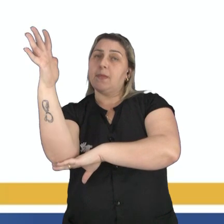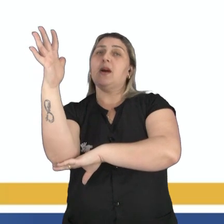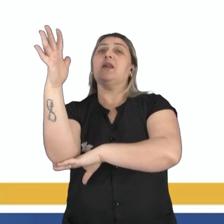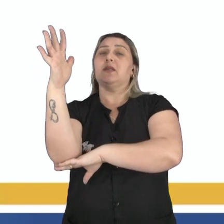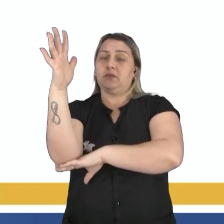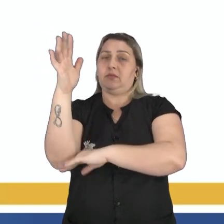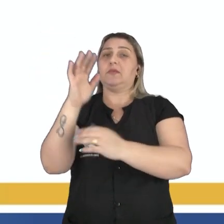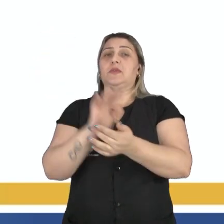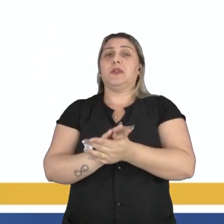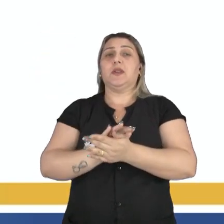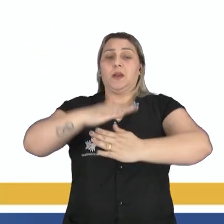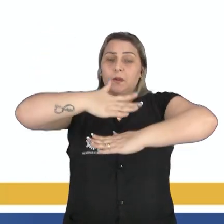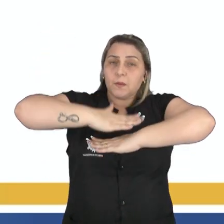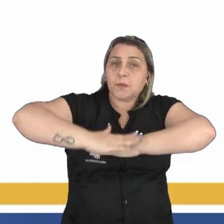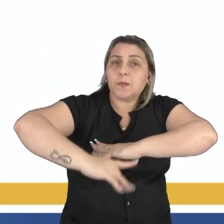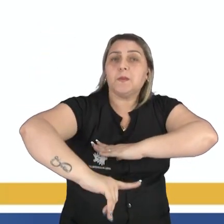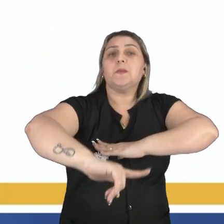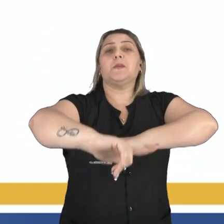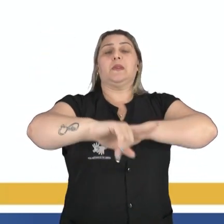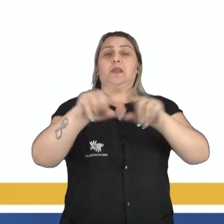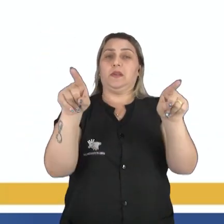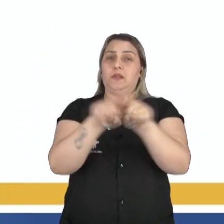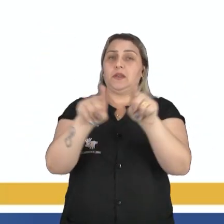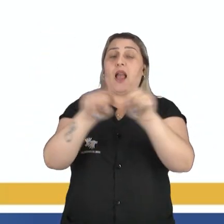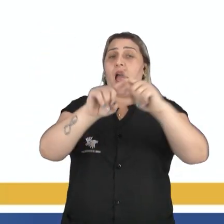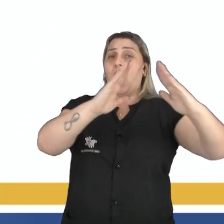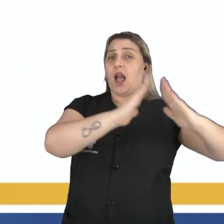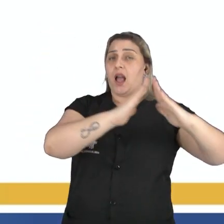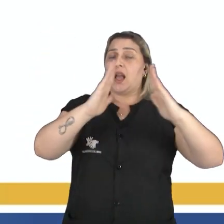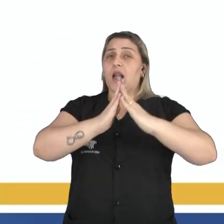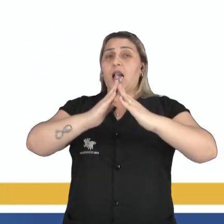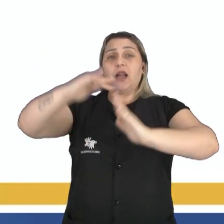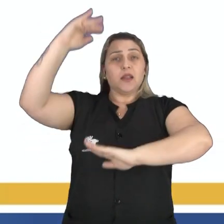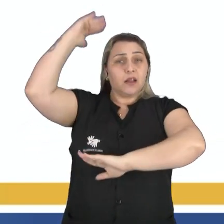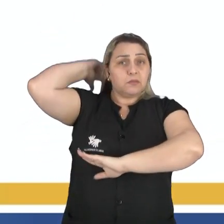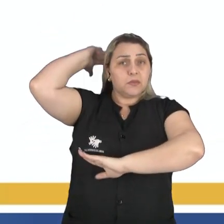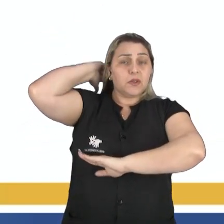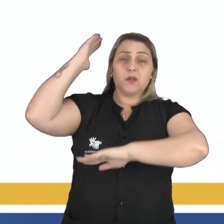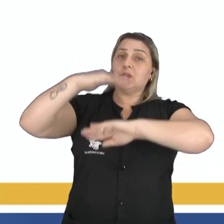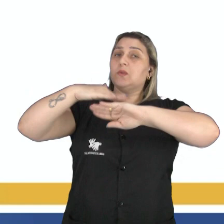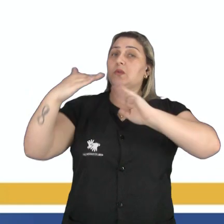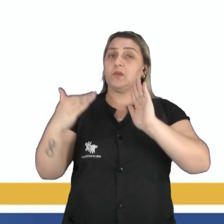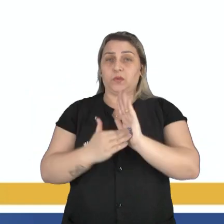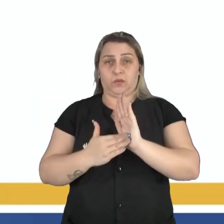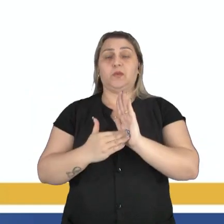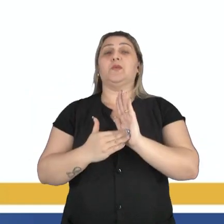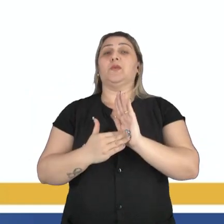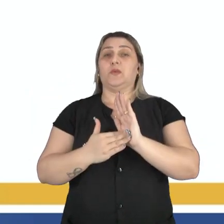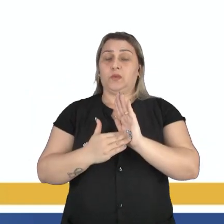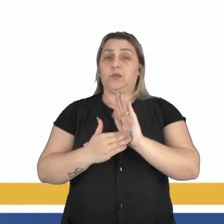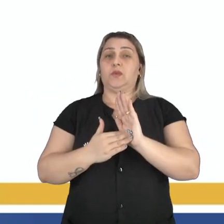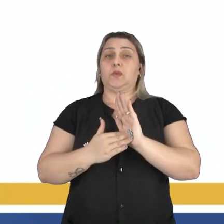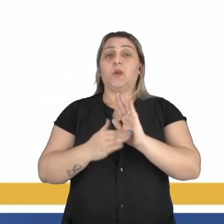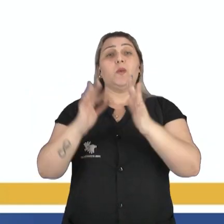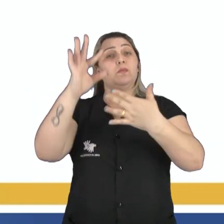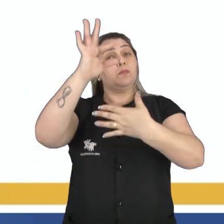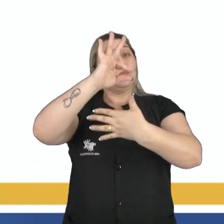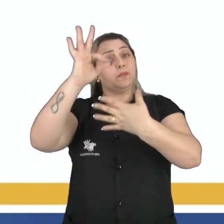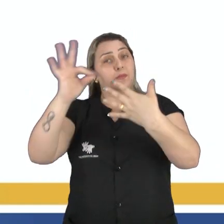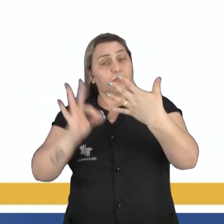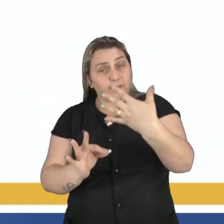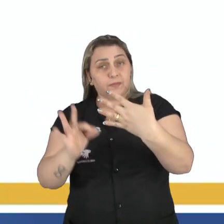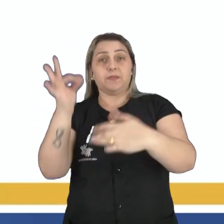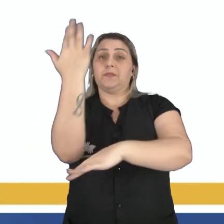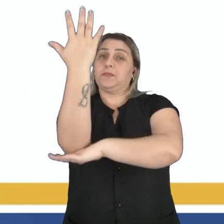a parte calçada, seja as casas que estão por trás, tudo isso fazem parte dos elementos